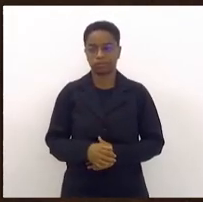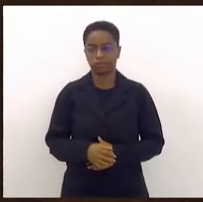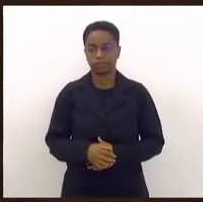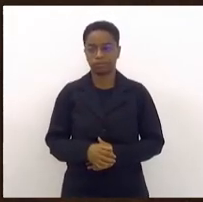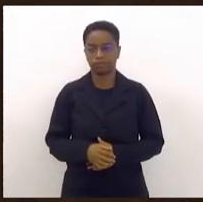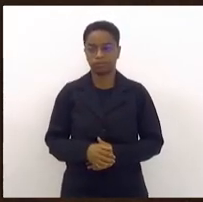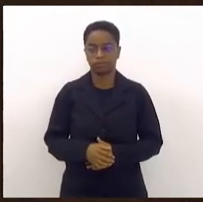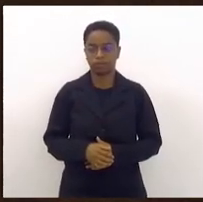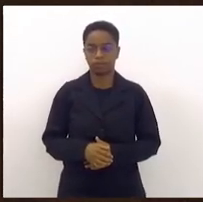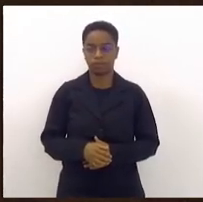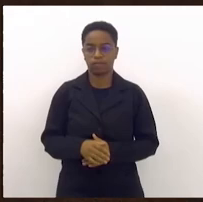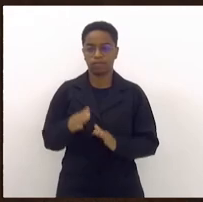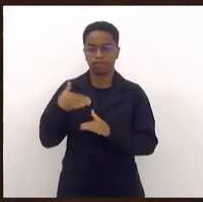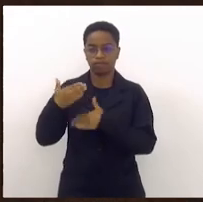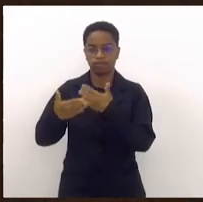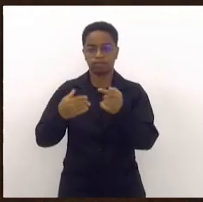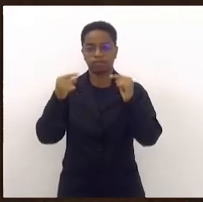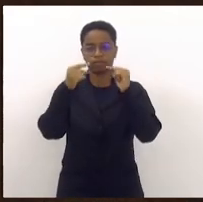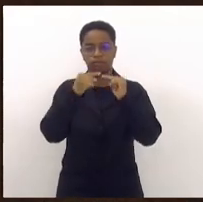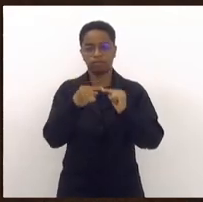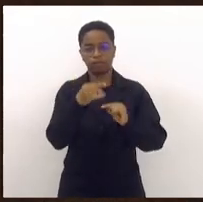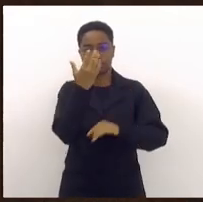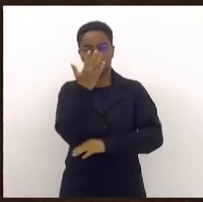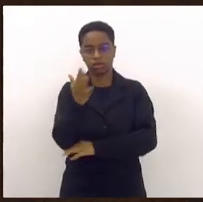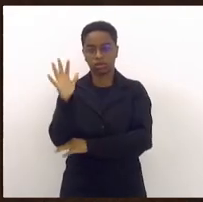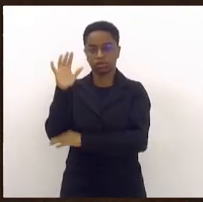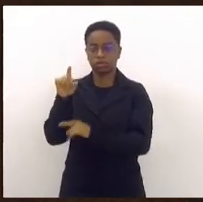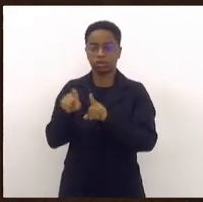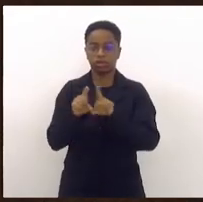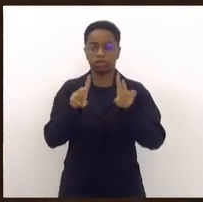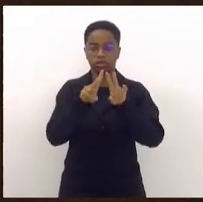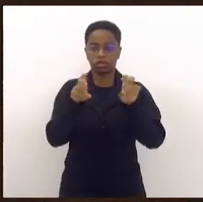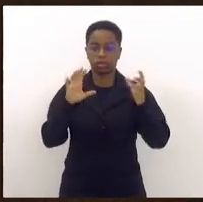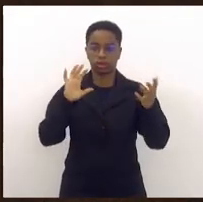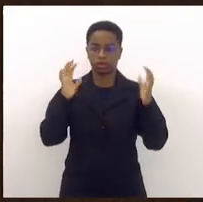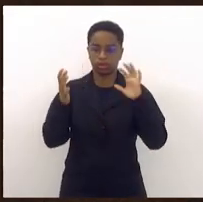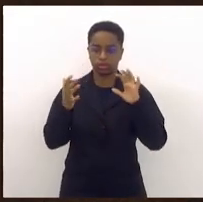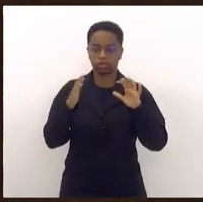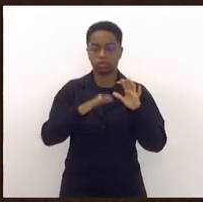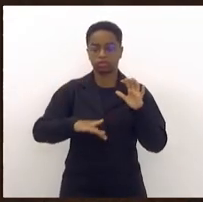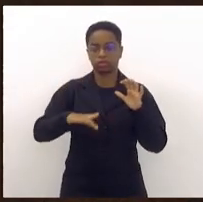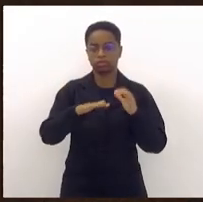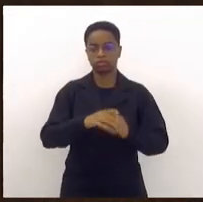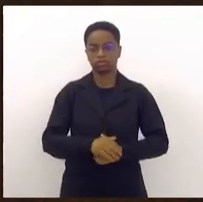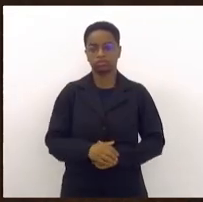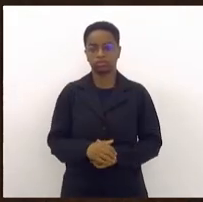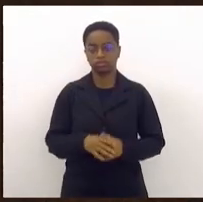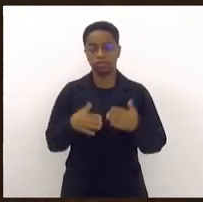de acordo com a natureza e as questões climáticas e ambientais. Então,